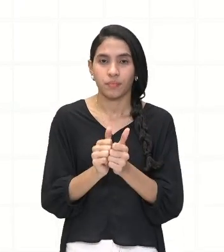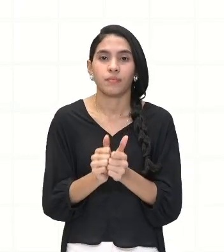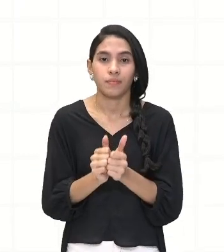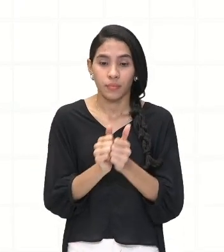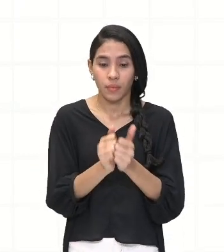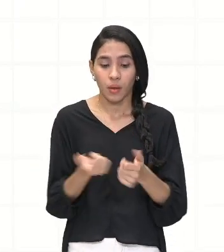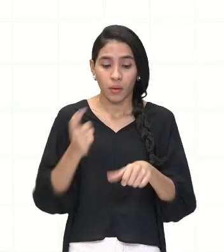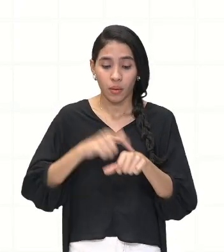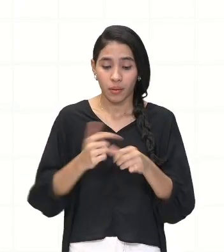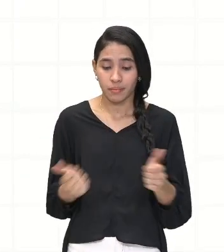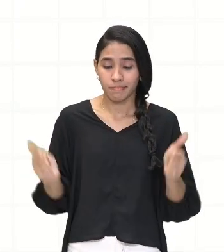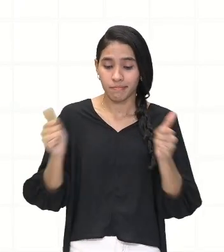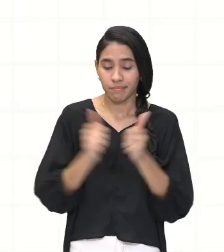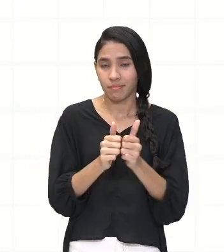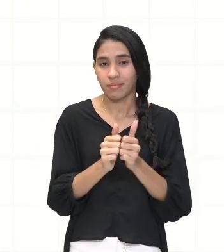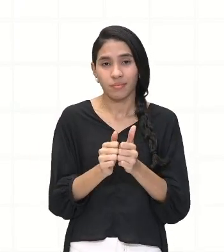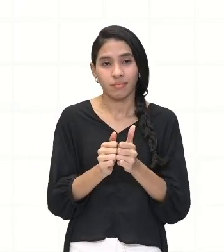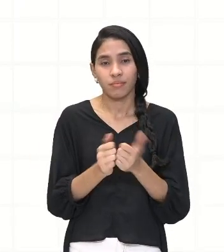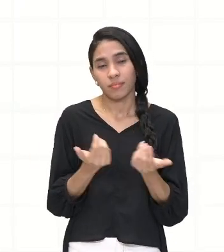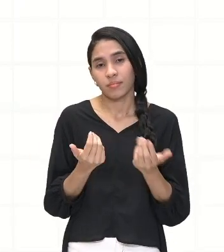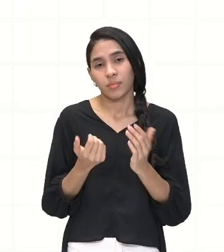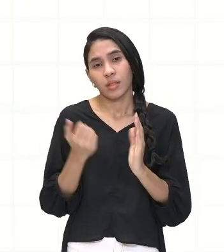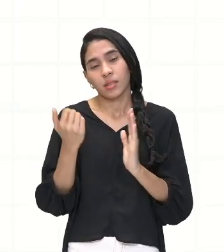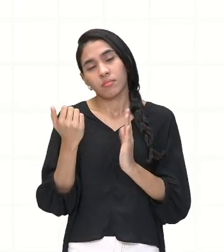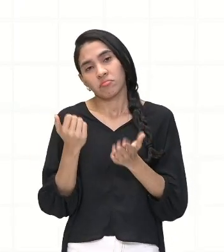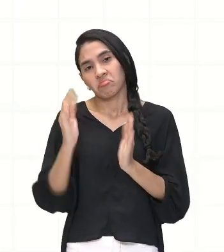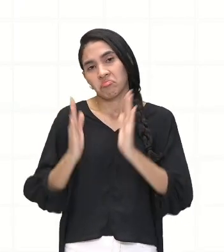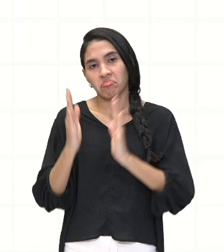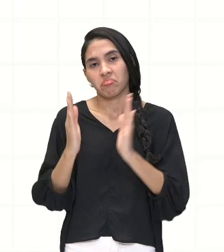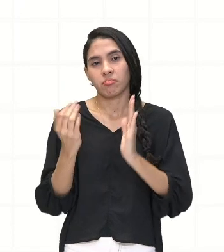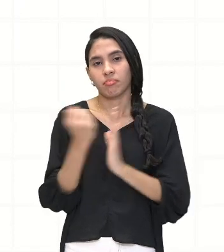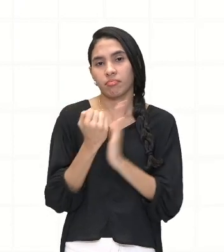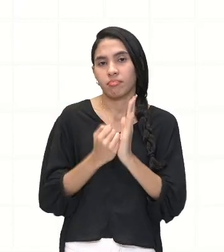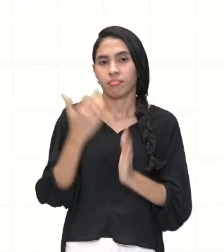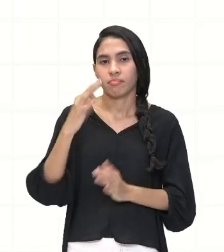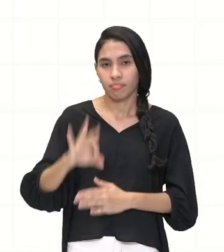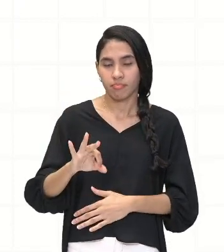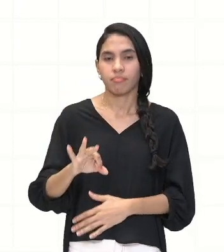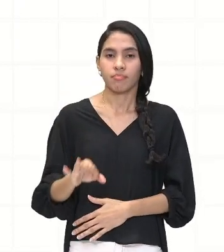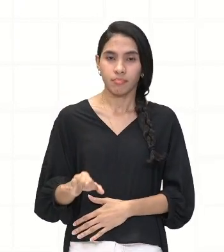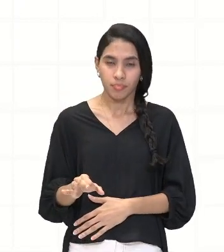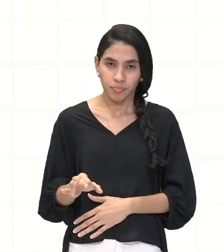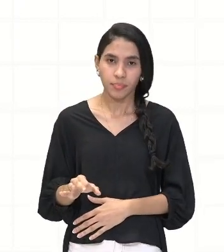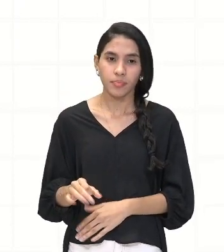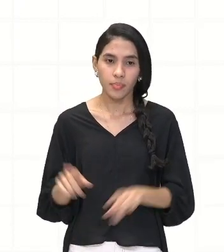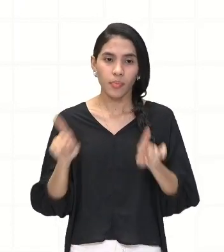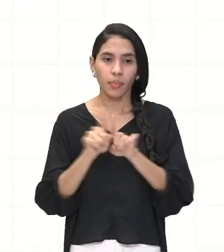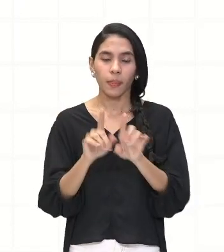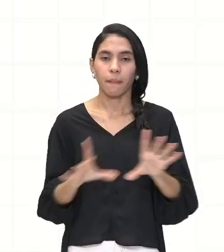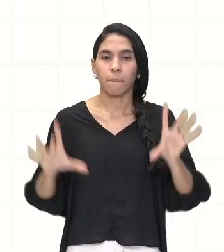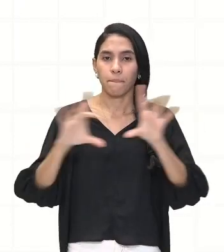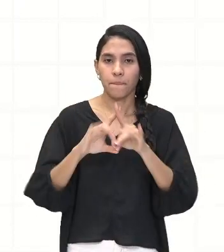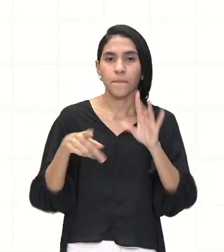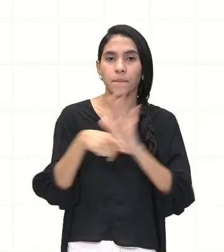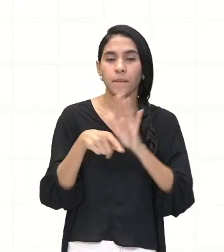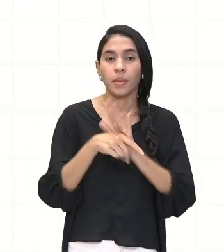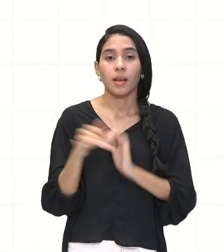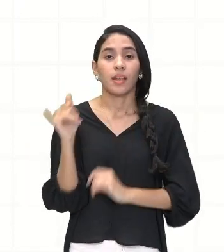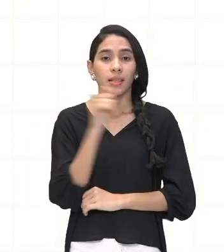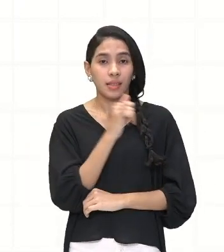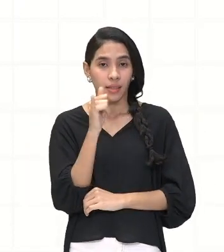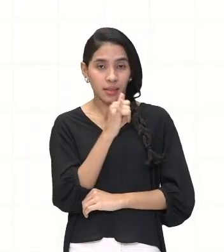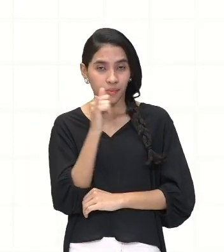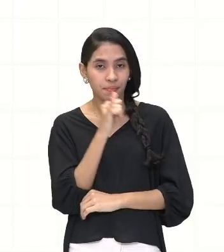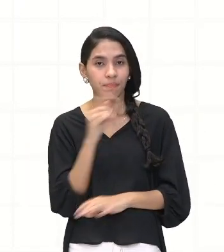foi tardia. Ela vai acontecer no século XIX, bem como a unificação da Itália,